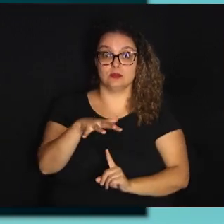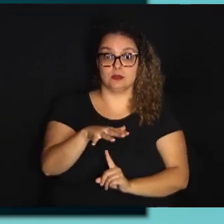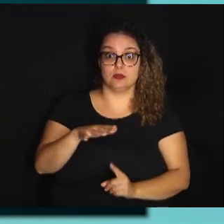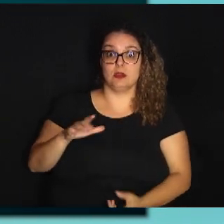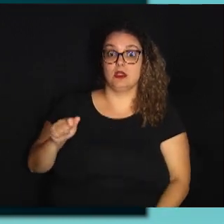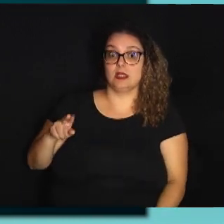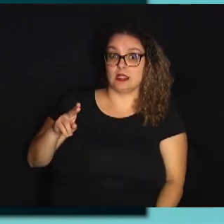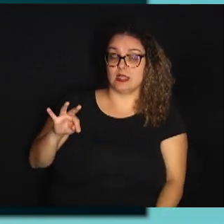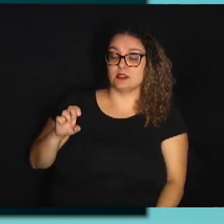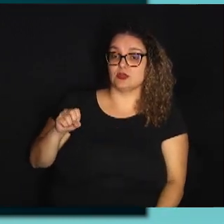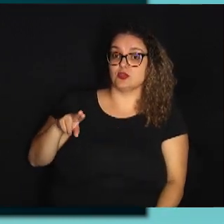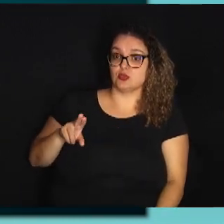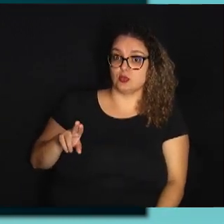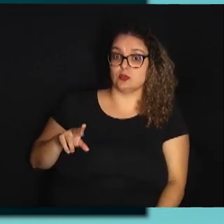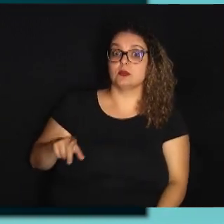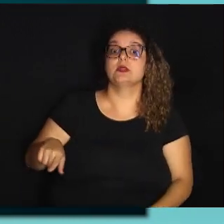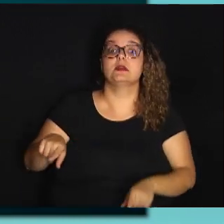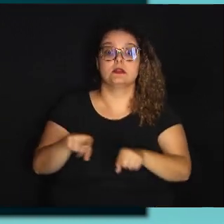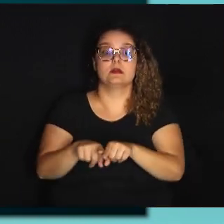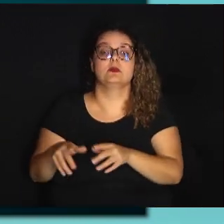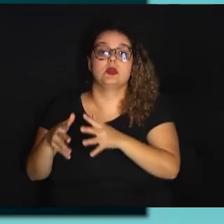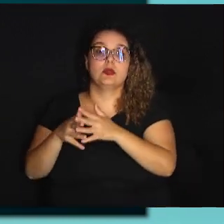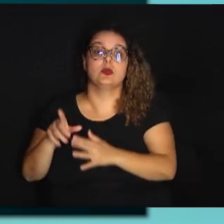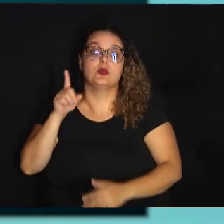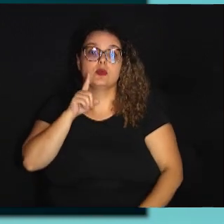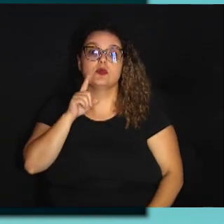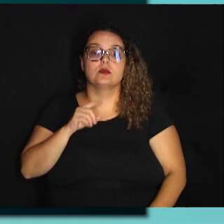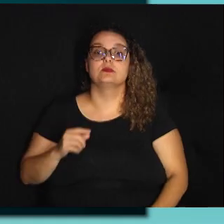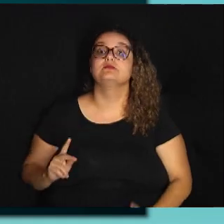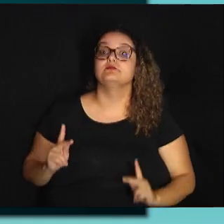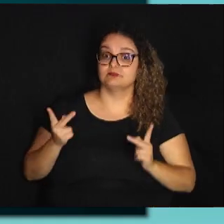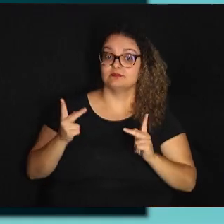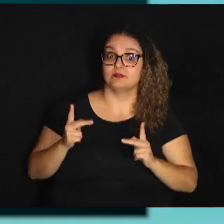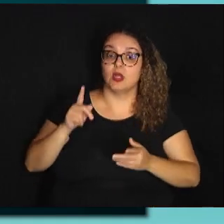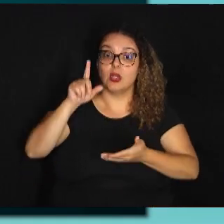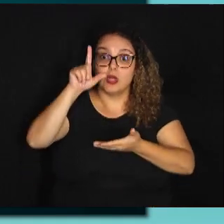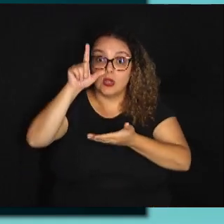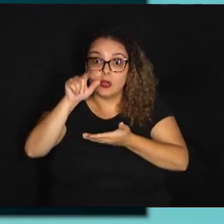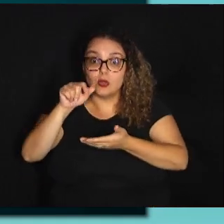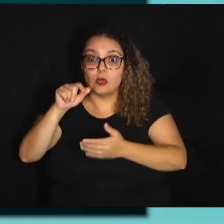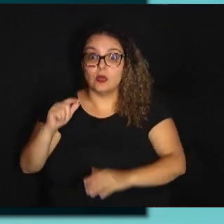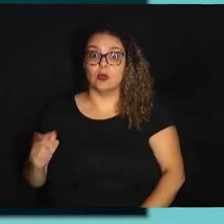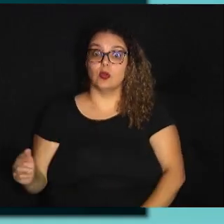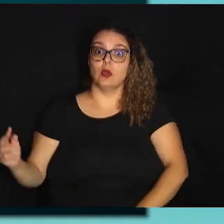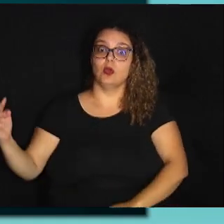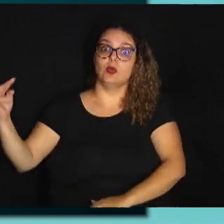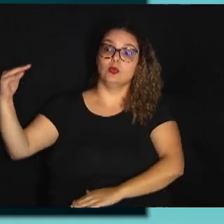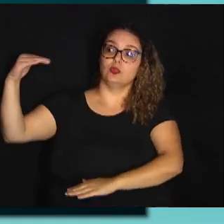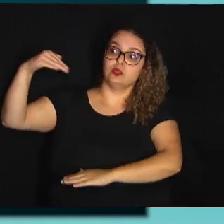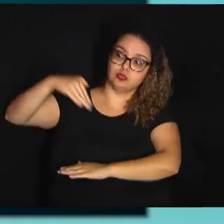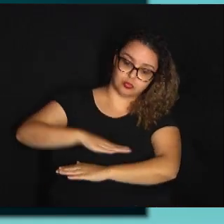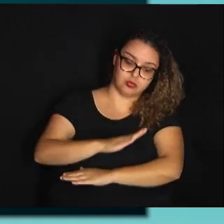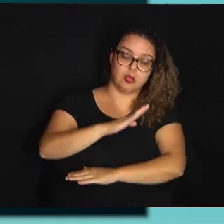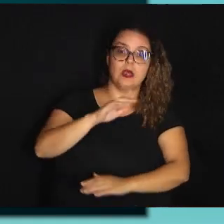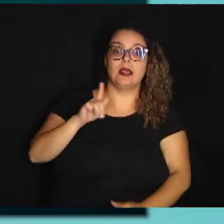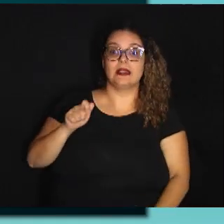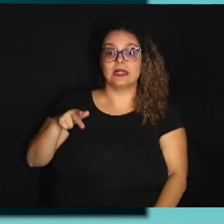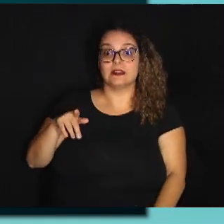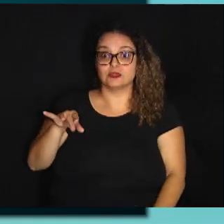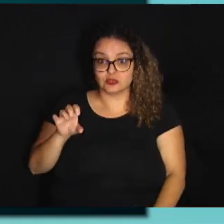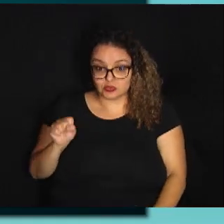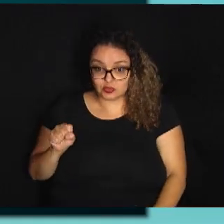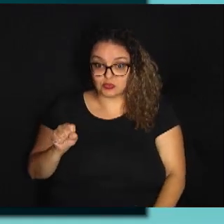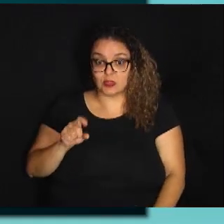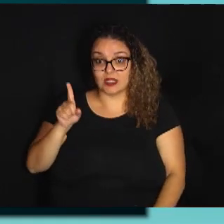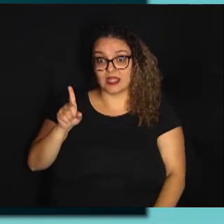categoria Pássaros no Meio Ambiente, Kat Zou, que também é dos Estados Unidos, levou a melhor. Ela fotografou o mergulho de um